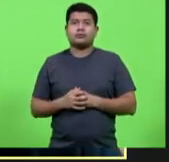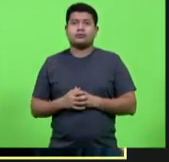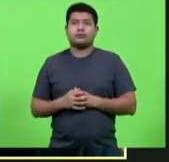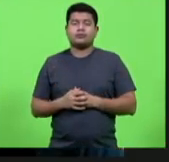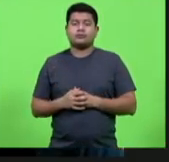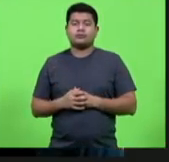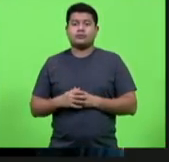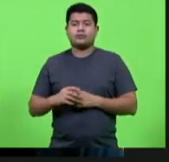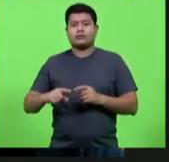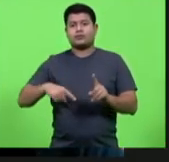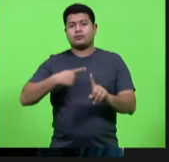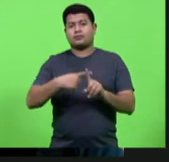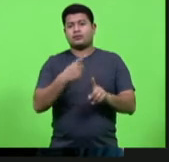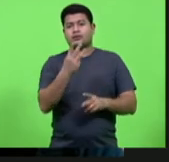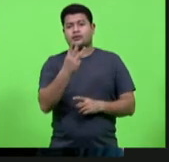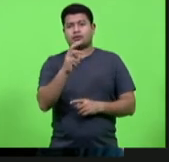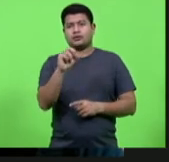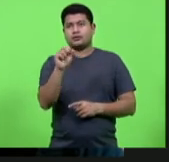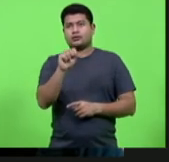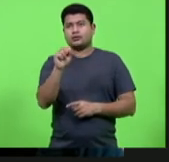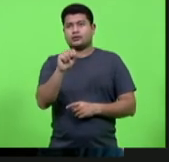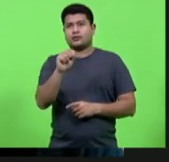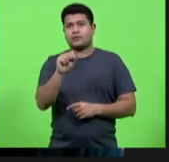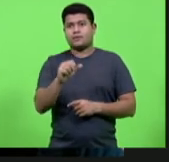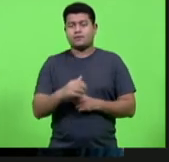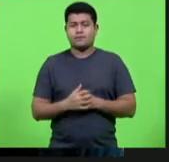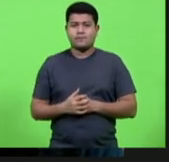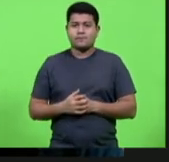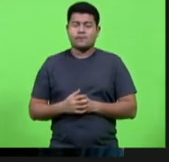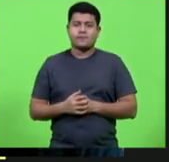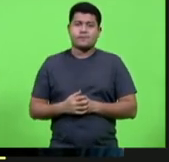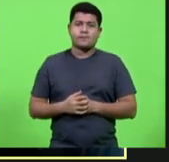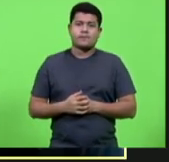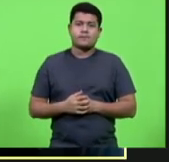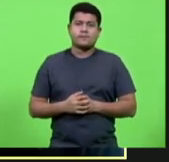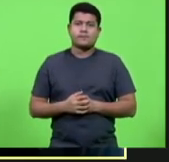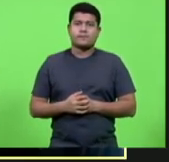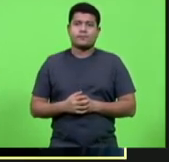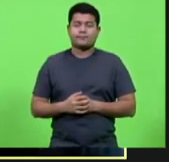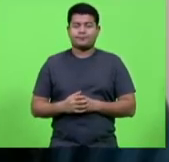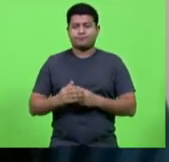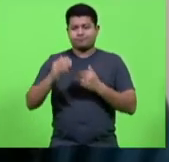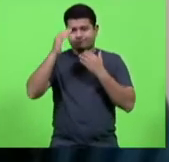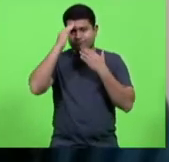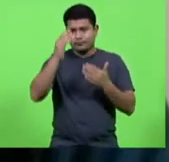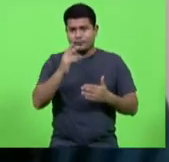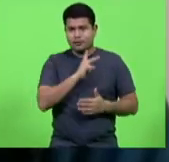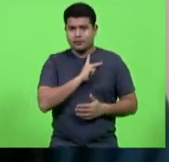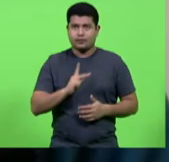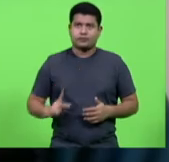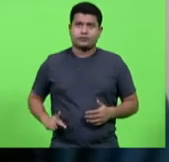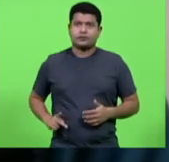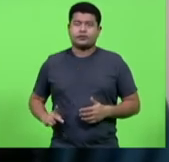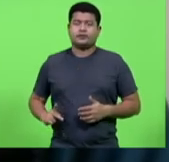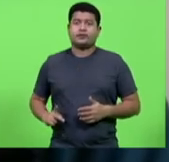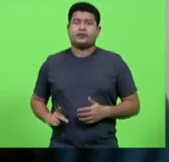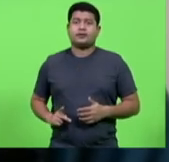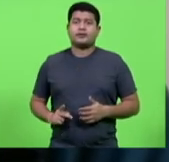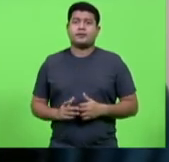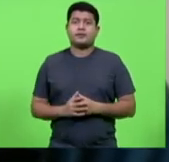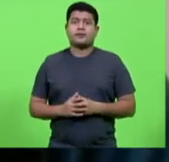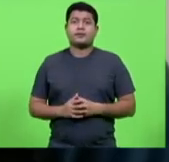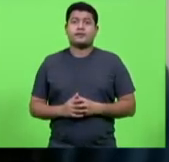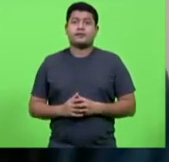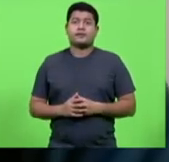Mais 30 segundos para Vossa Excelência terminar, deputado Padre Pedro. Ok, obrigado, senhor presidente. Né? Com a